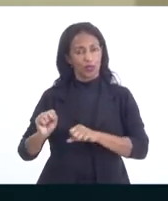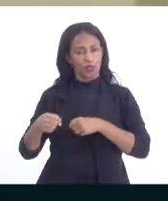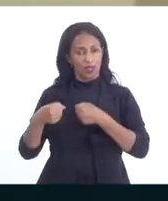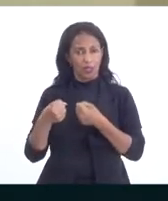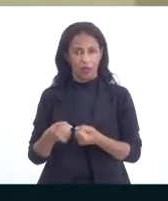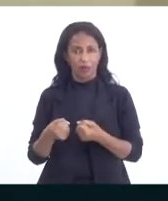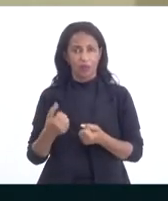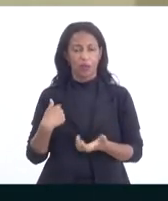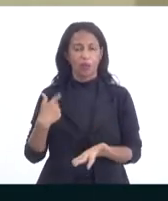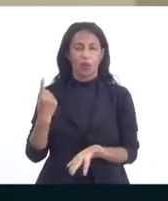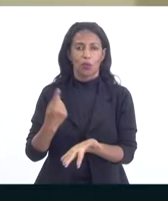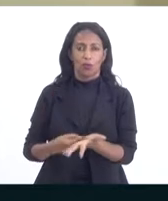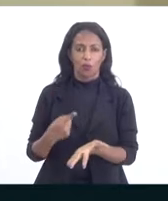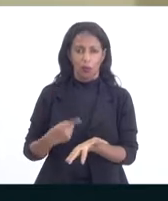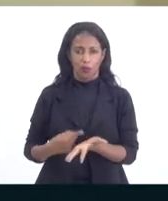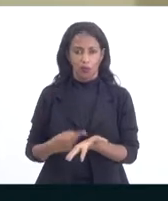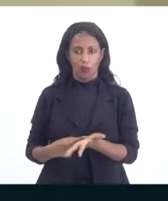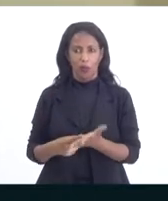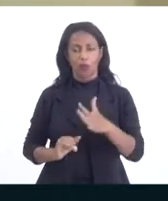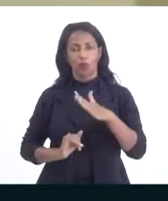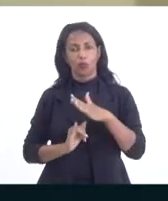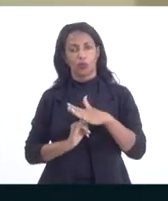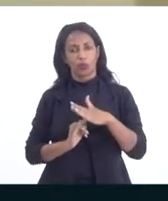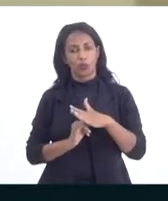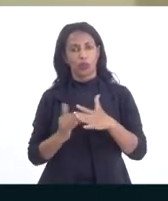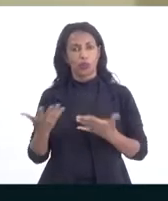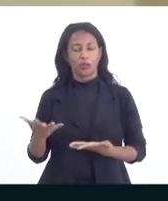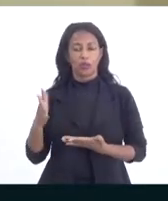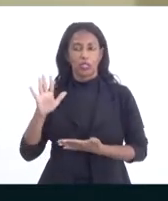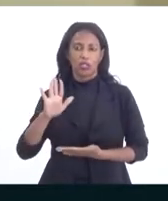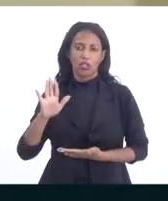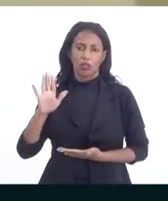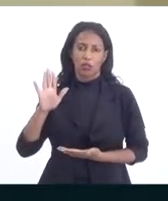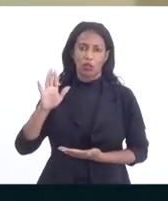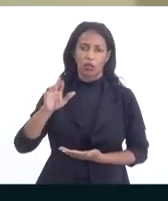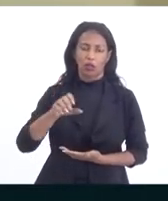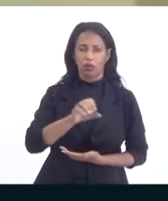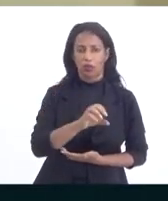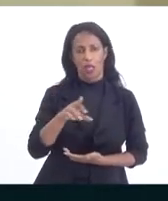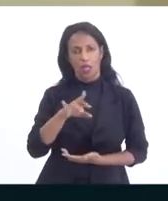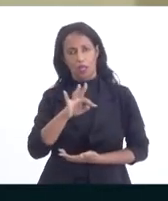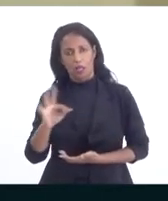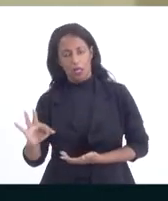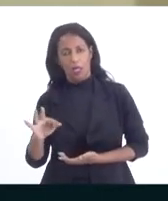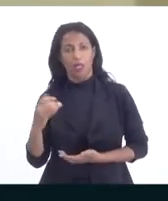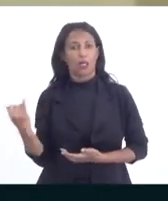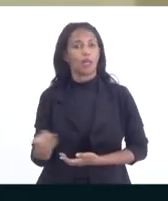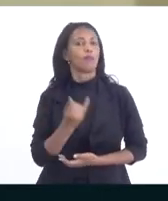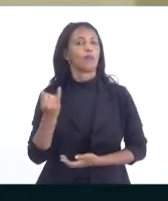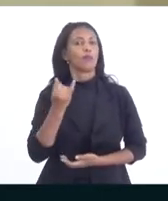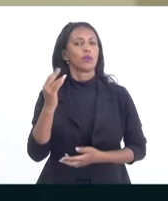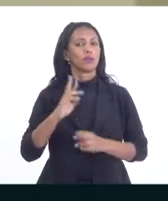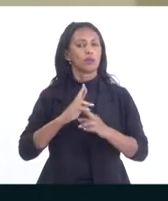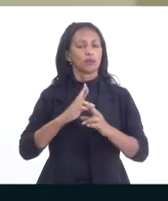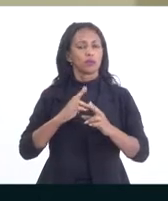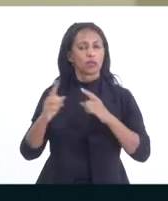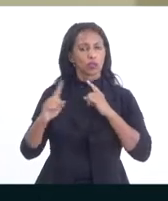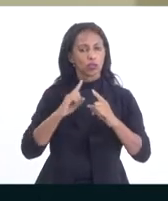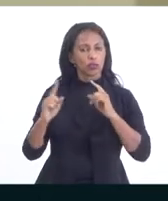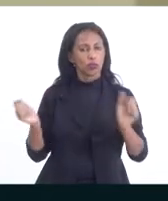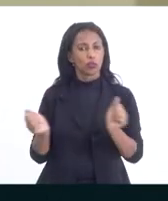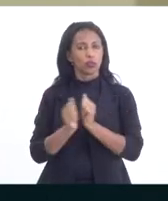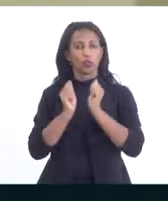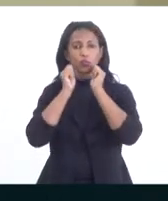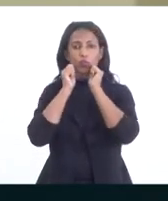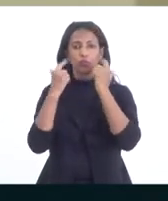reforçar o meu compromisso, né, como instituição, seja no Instituto, seja no CRQ, da importância da discussão e da participação junto com a